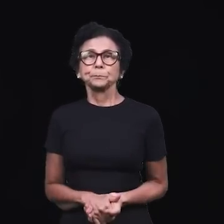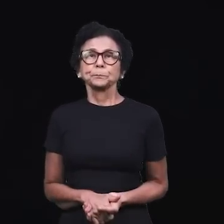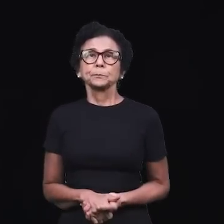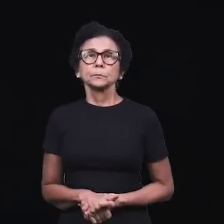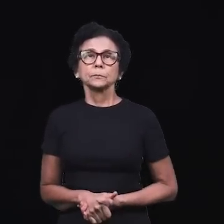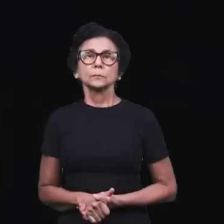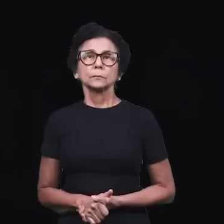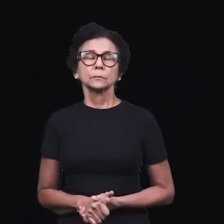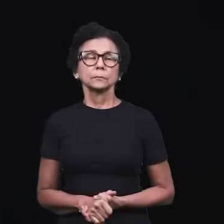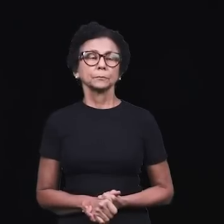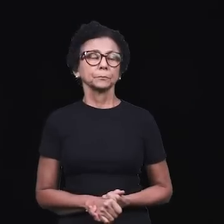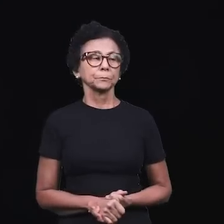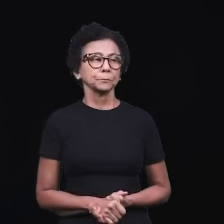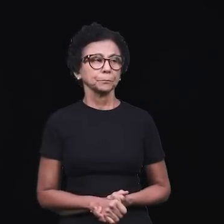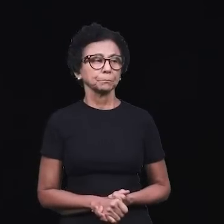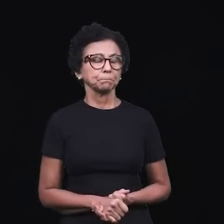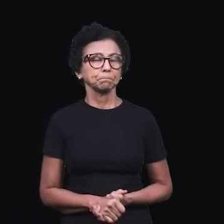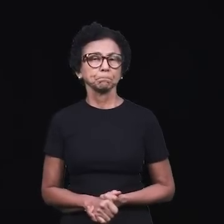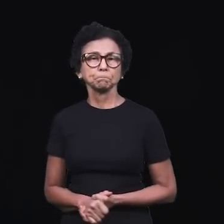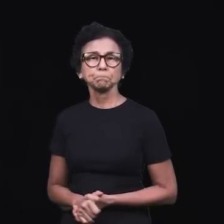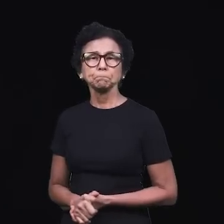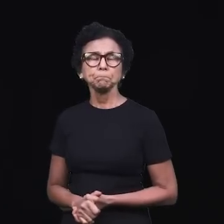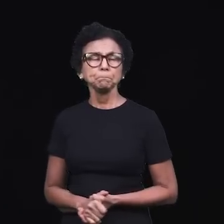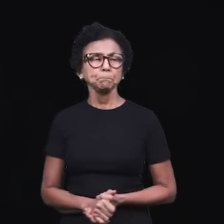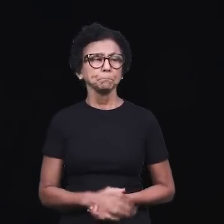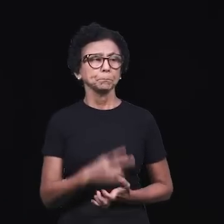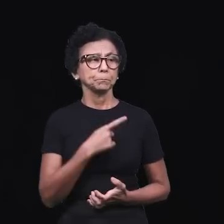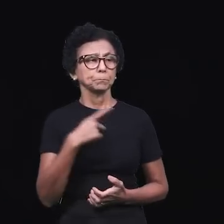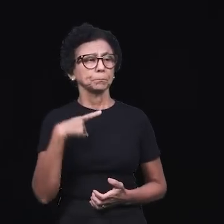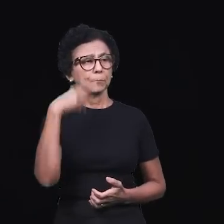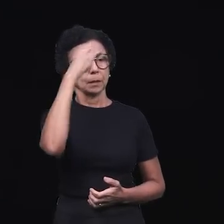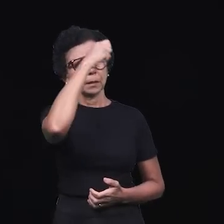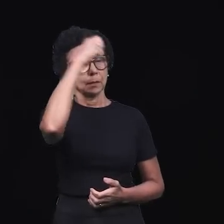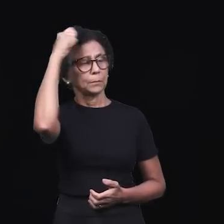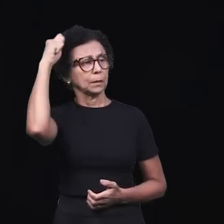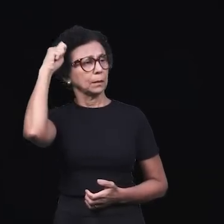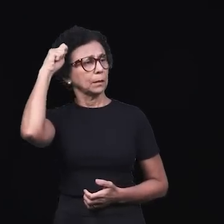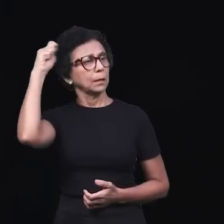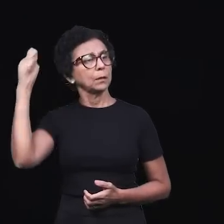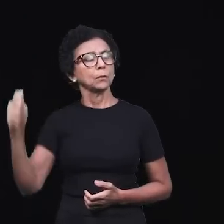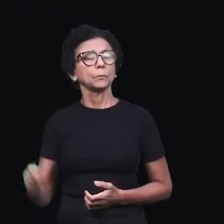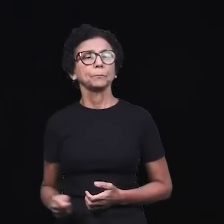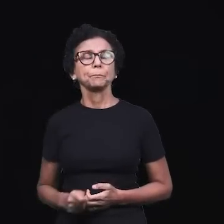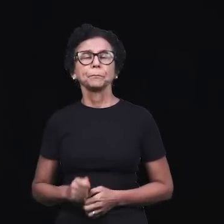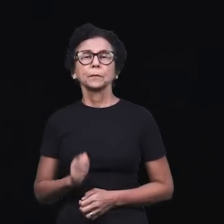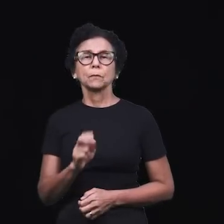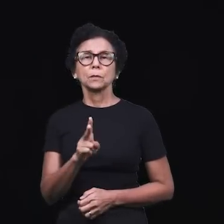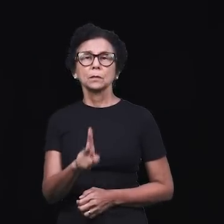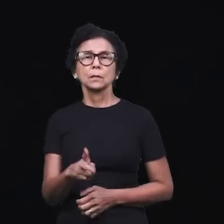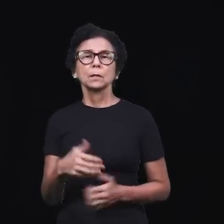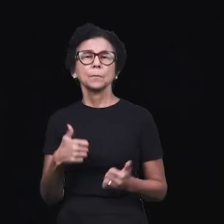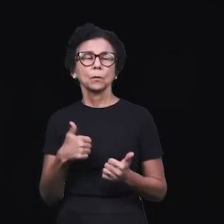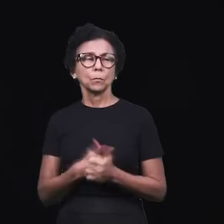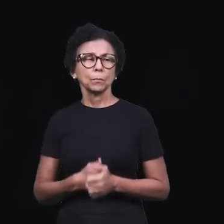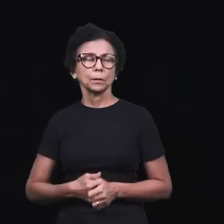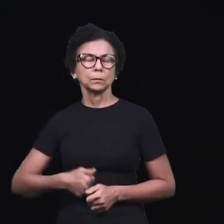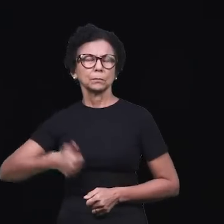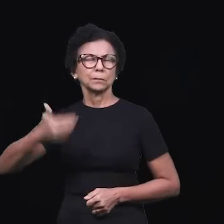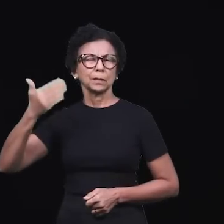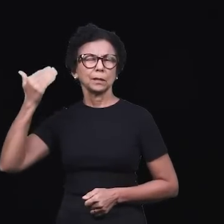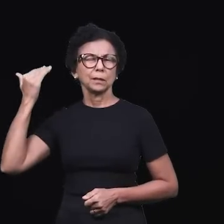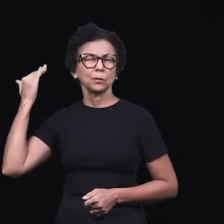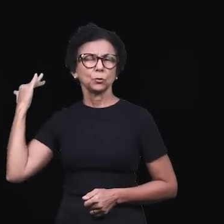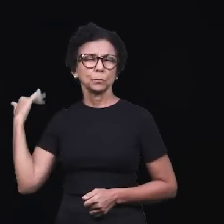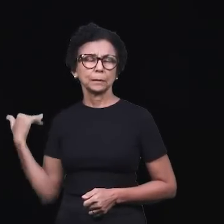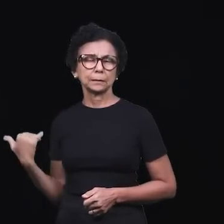Amadeu. Pastor Amadeu, você sempre acompanhou desde o início como essa